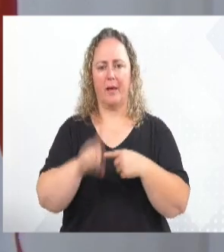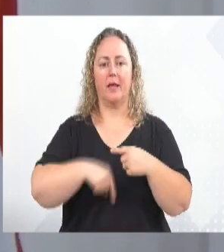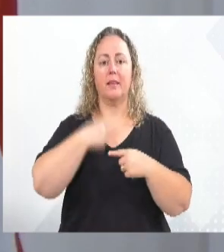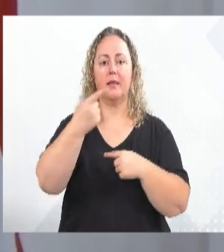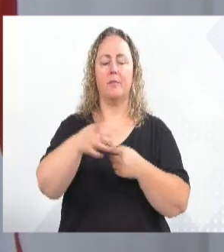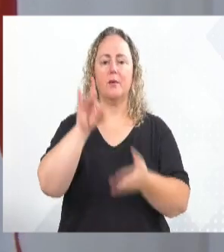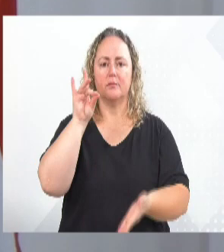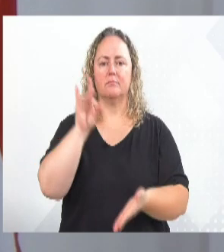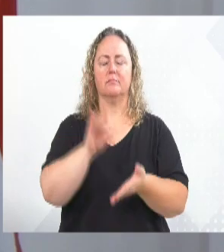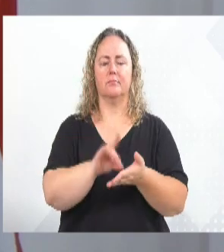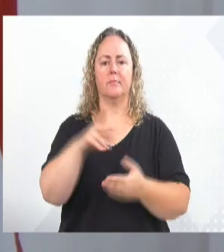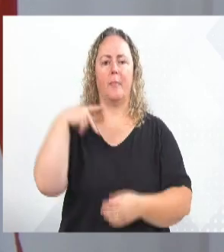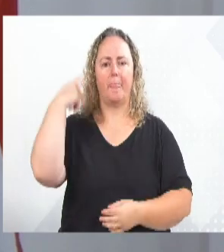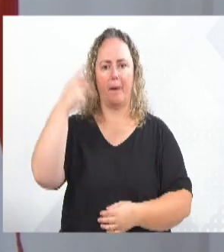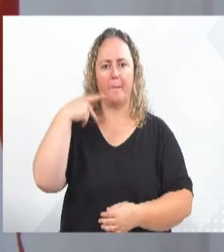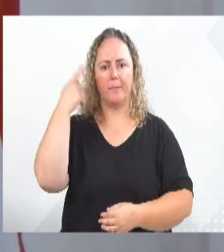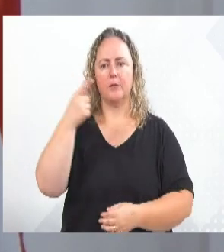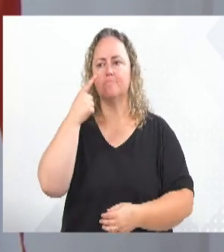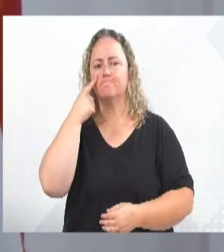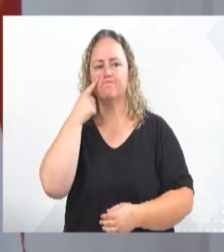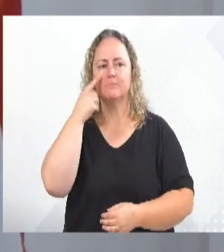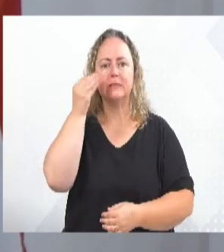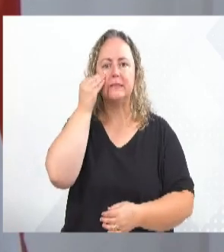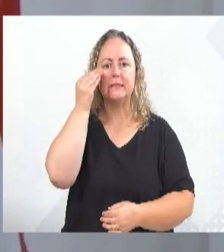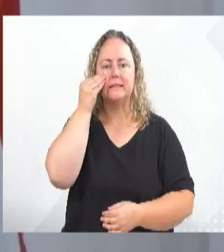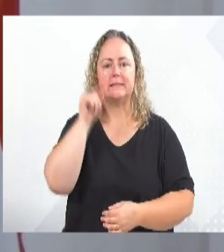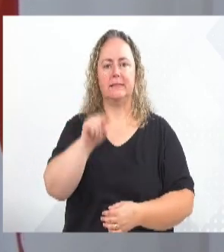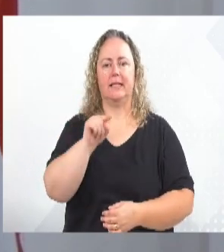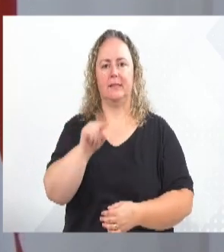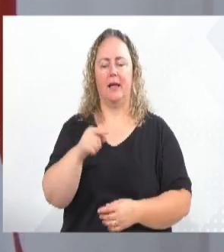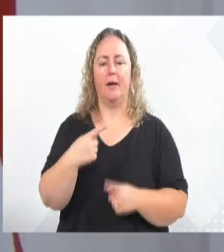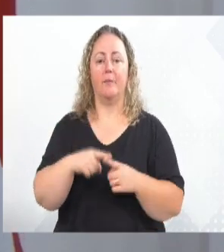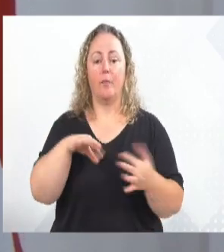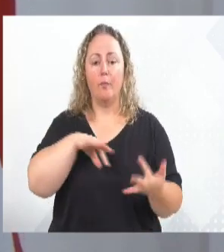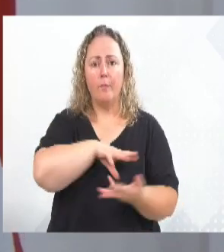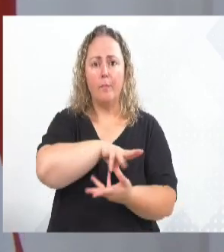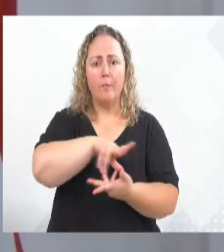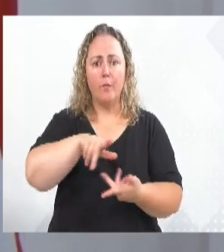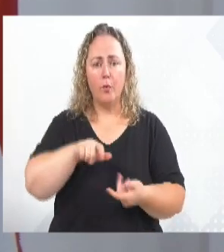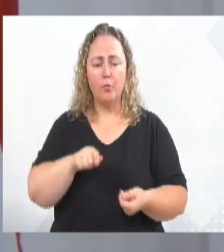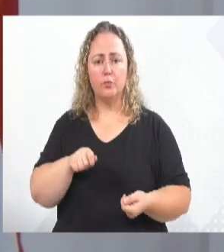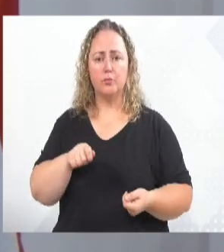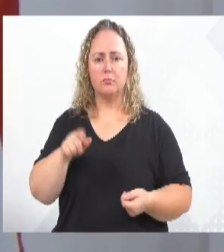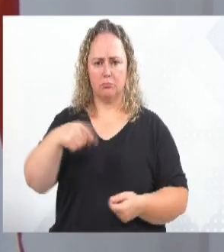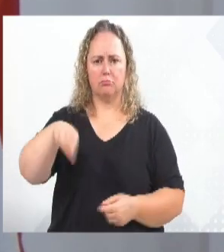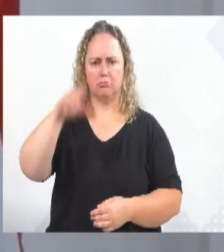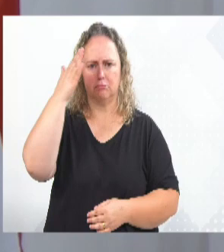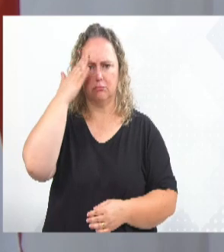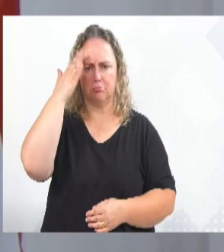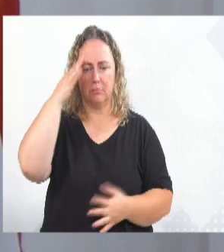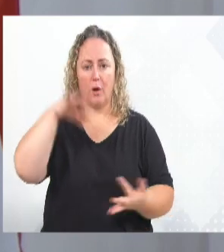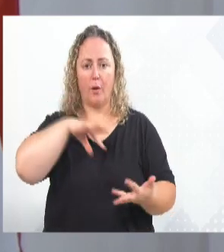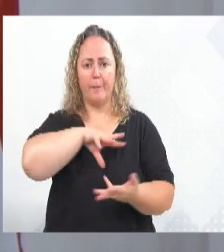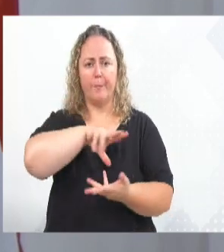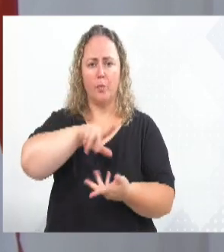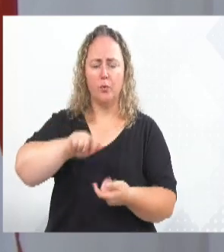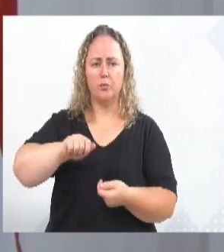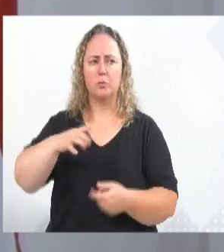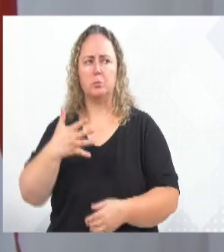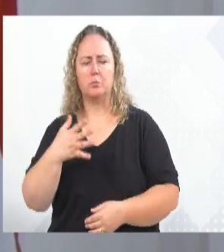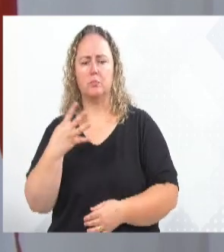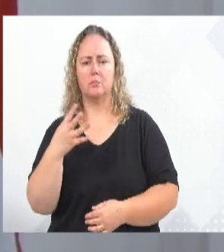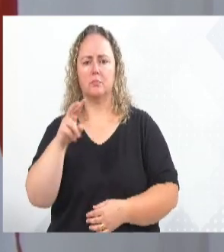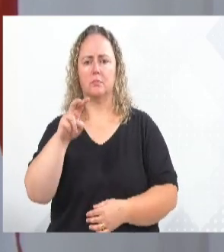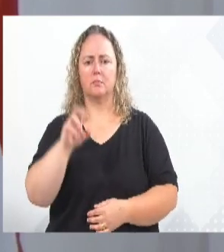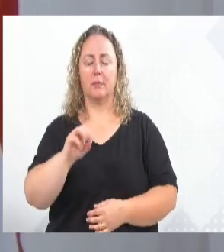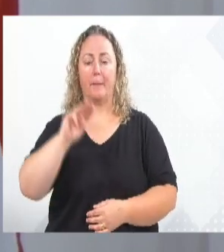implantar políticas para buscar isso aí. Porque o mundo todo hoje, para vocês terem uma ideia, é em torno de 450 milhões